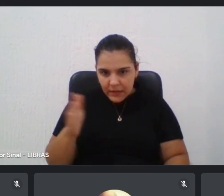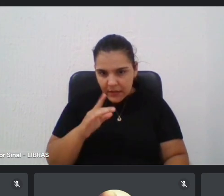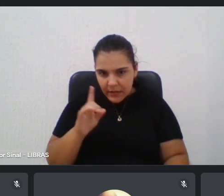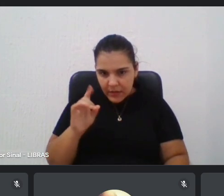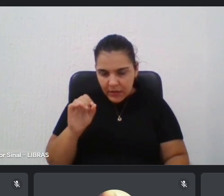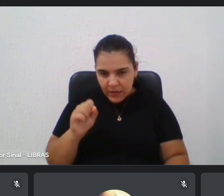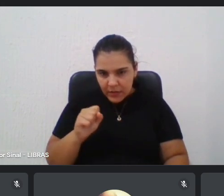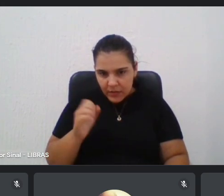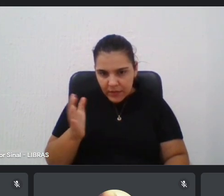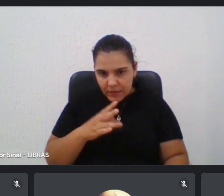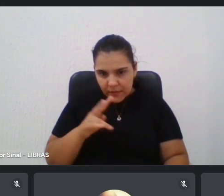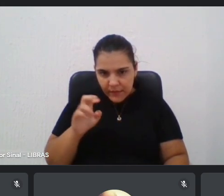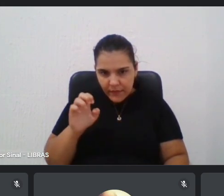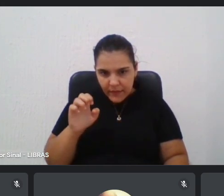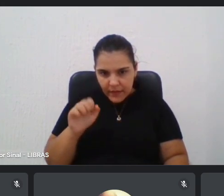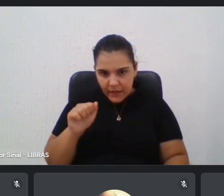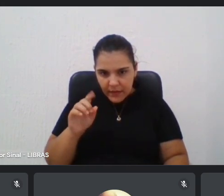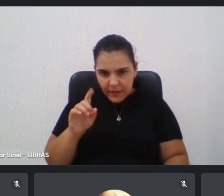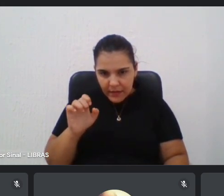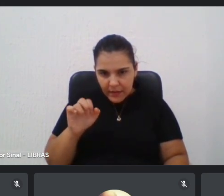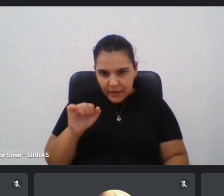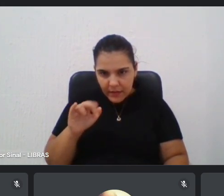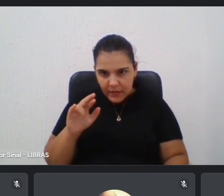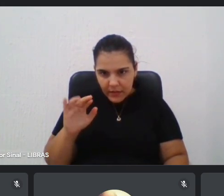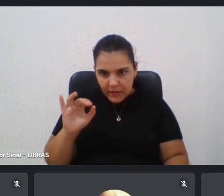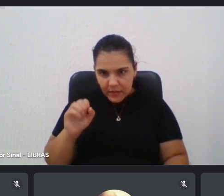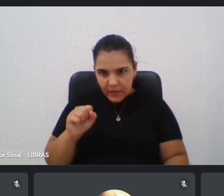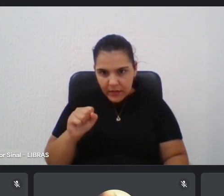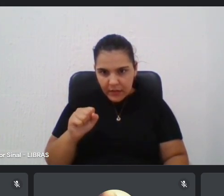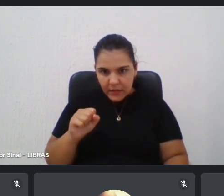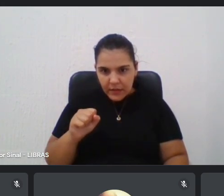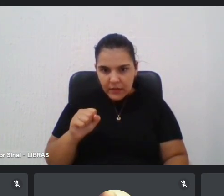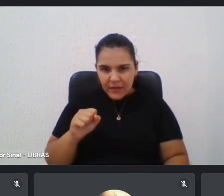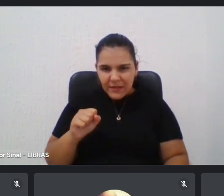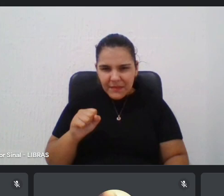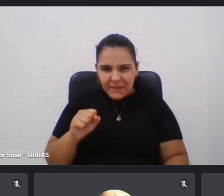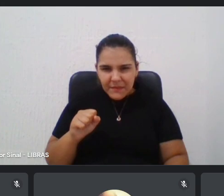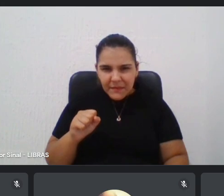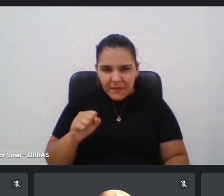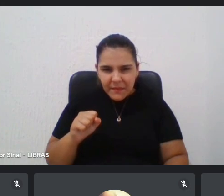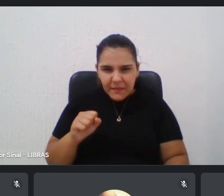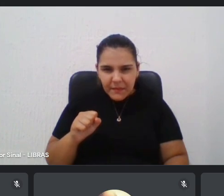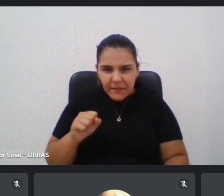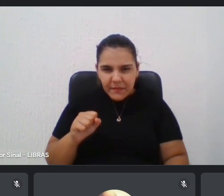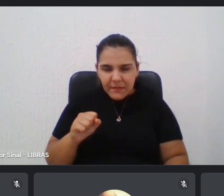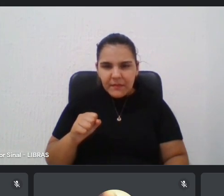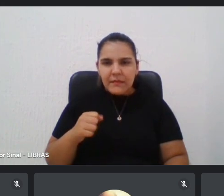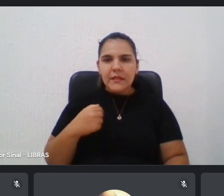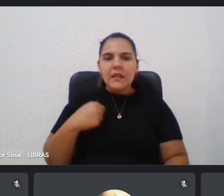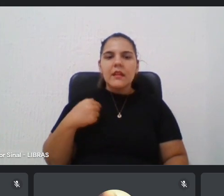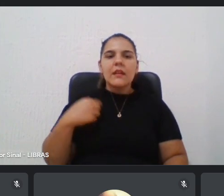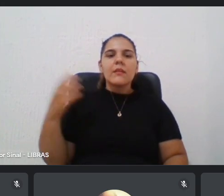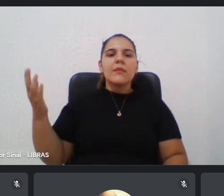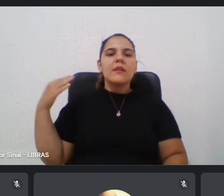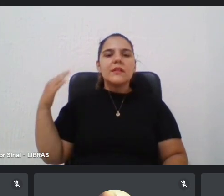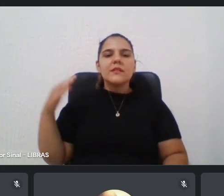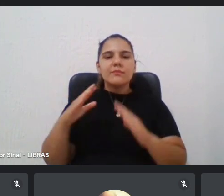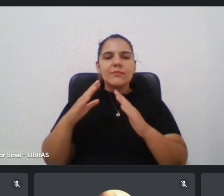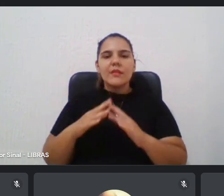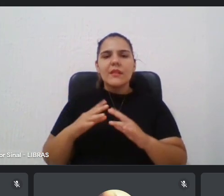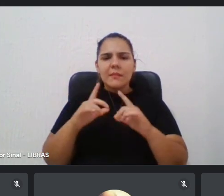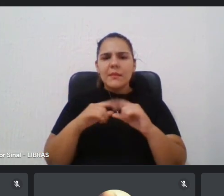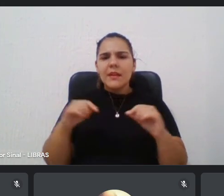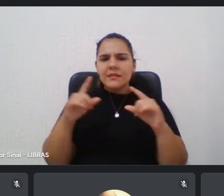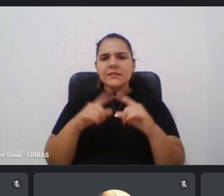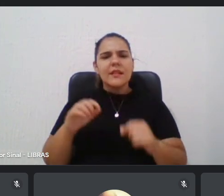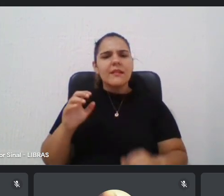Fácil A Ana, mas estou acabando com o meu coração. Eu que morava em Brasília e tinha a Chapada Colomeu do Stig.